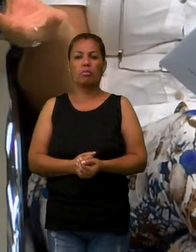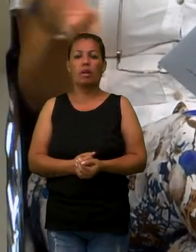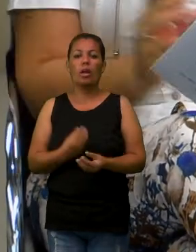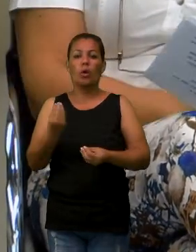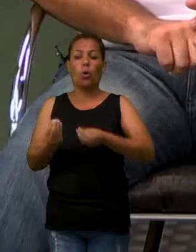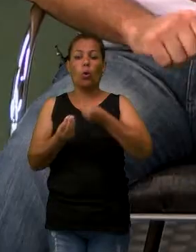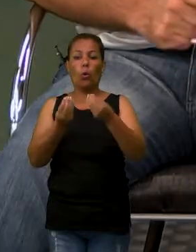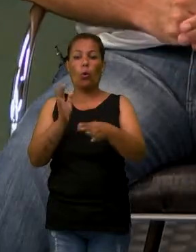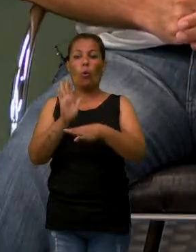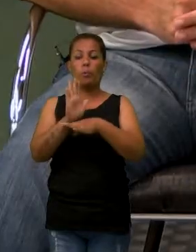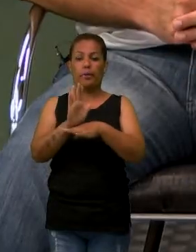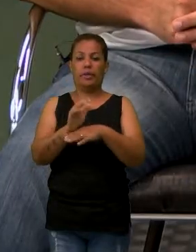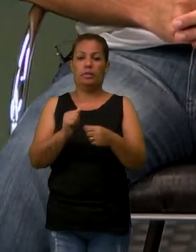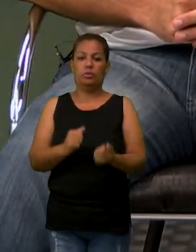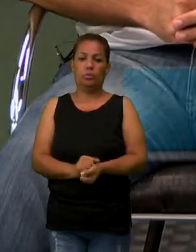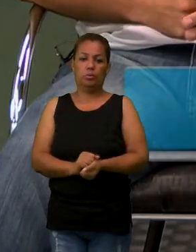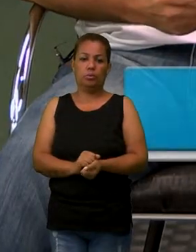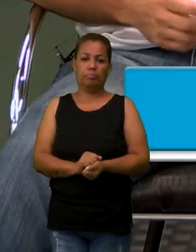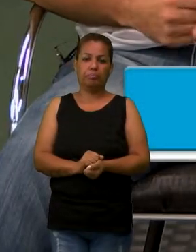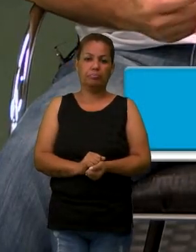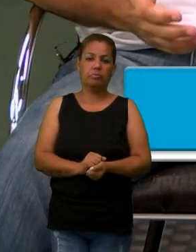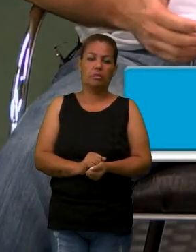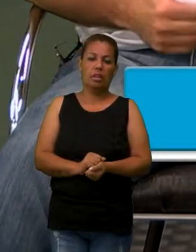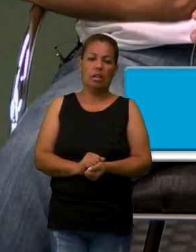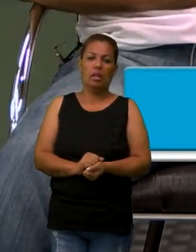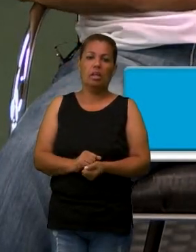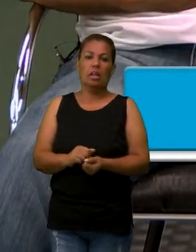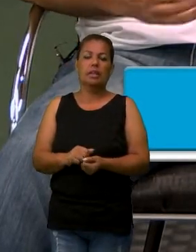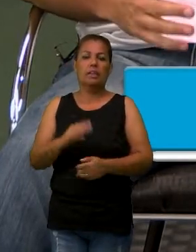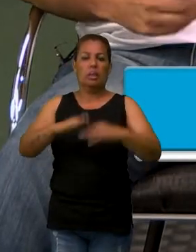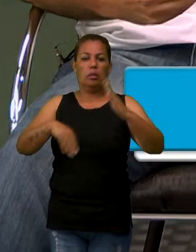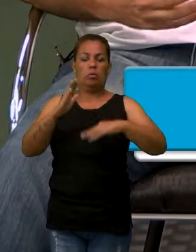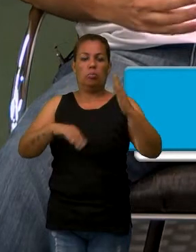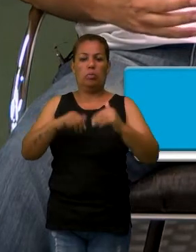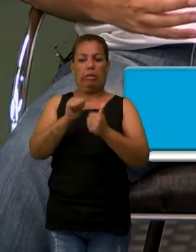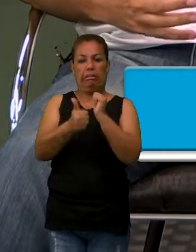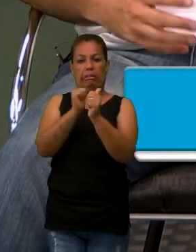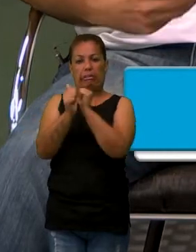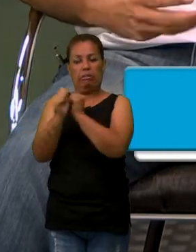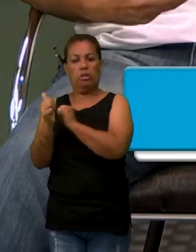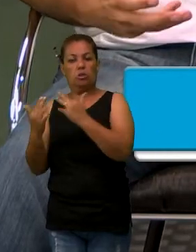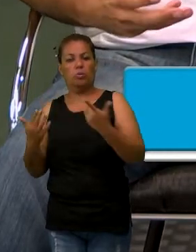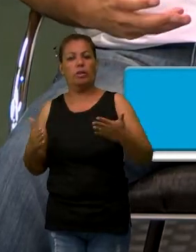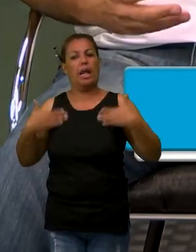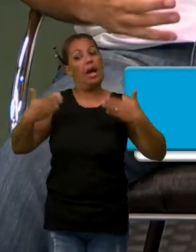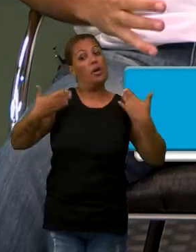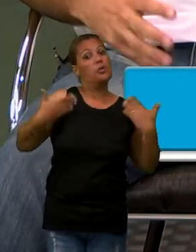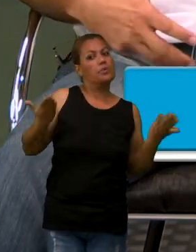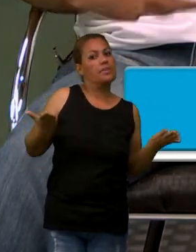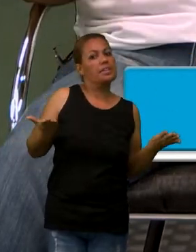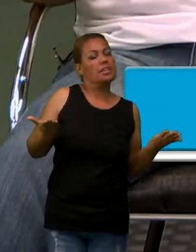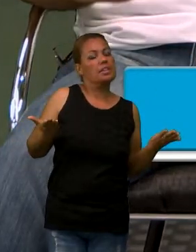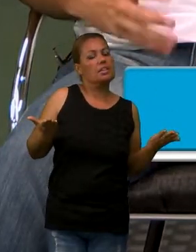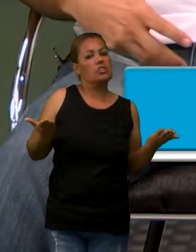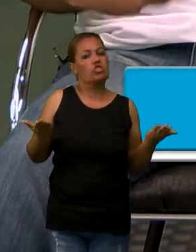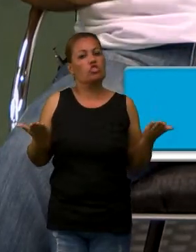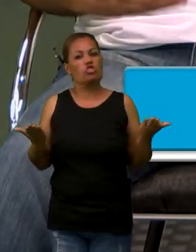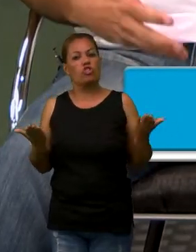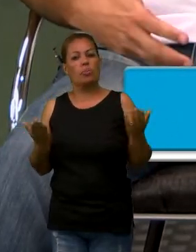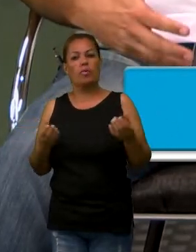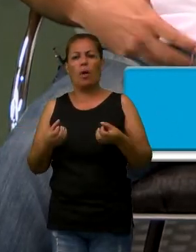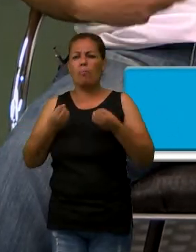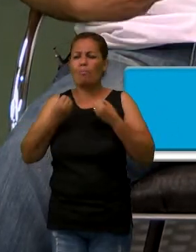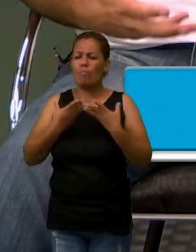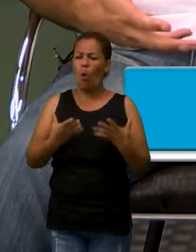forma então assim praticar o esporte como o ronaldo falou é a autoestima né ela fica em um grau